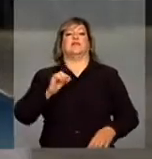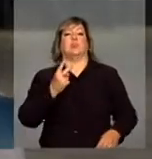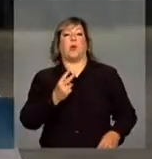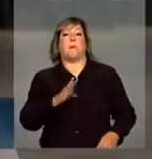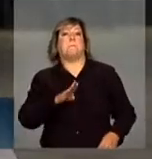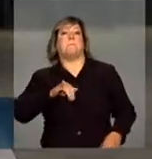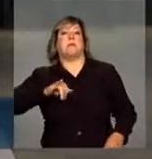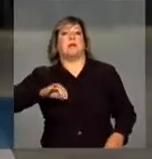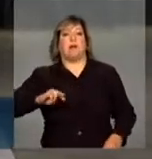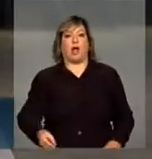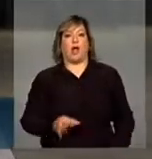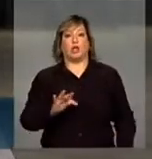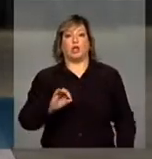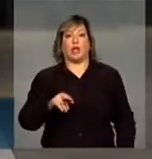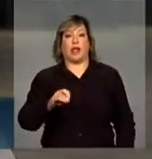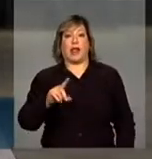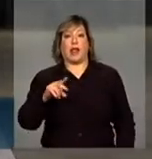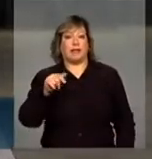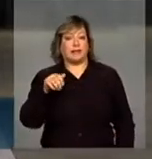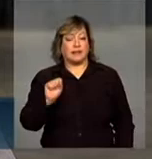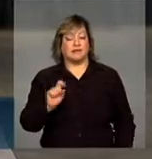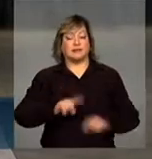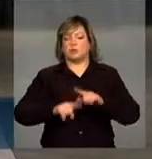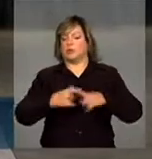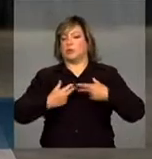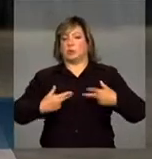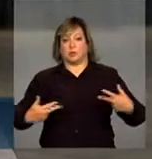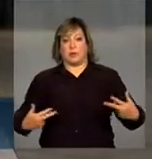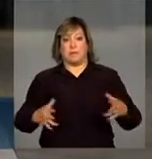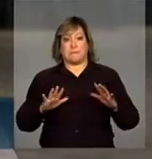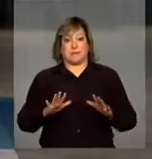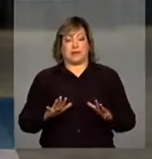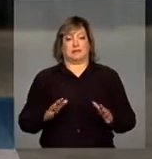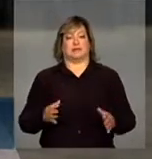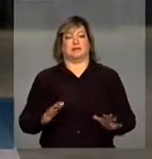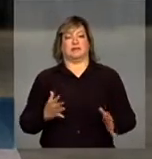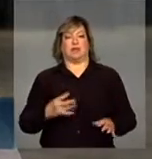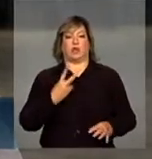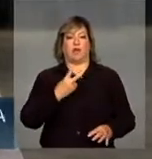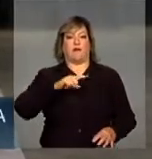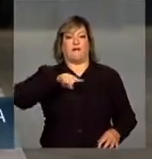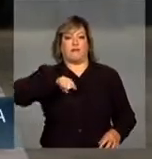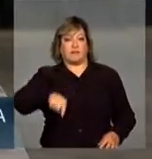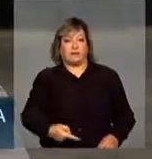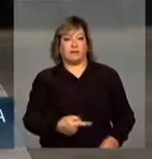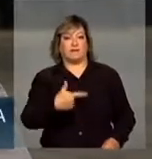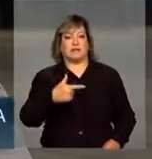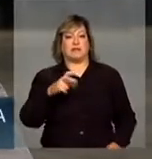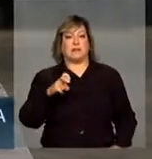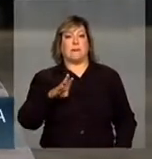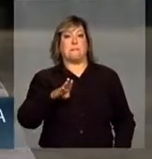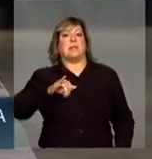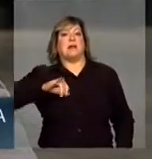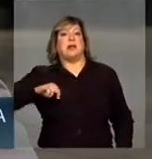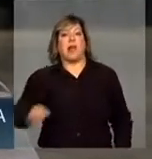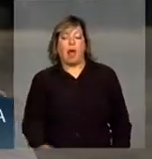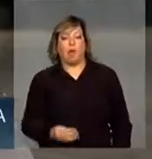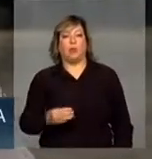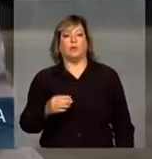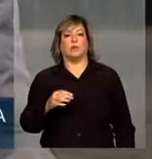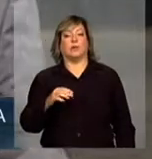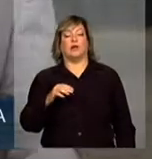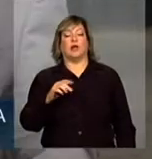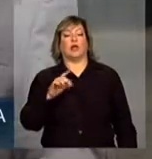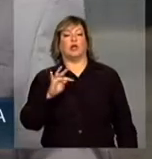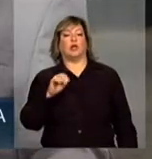mais de 2 bilhões de toneladas de mercadorias. Mais exatamente, 2,25 bilhões de toneladas de mercadorias. E para